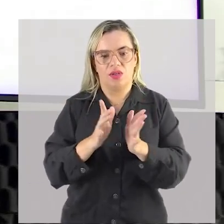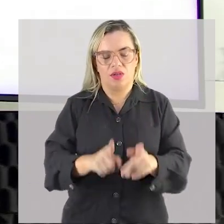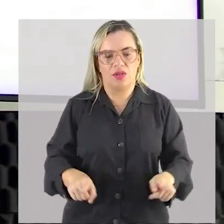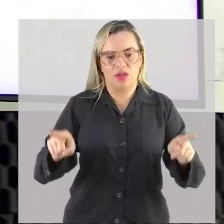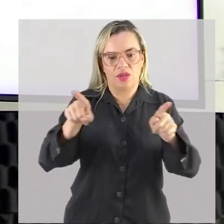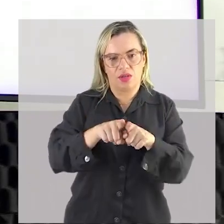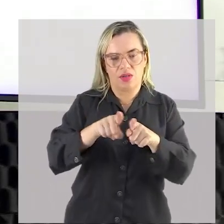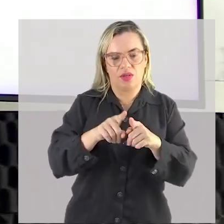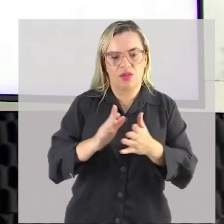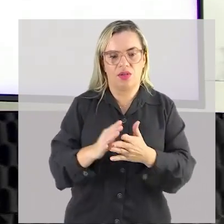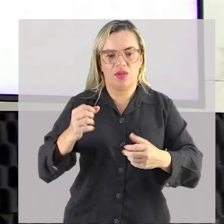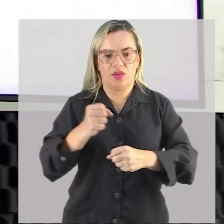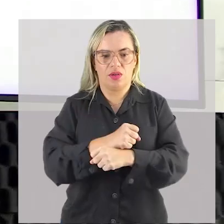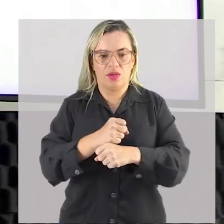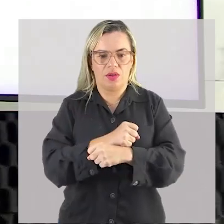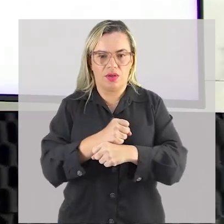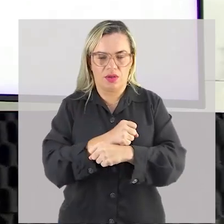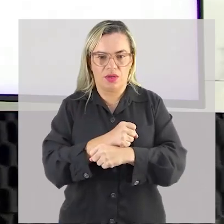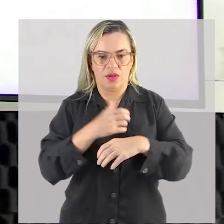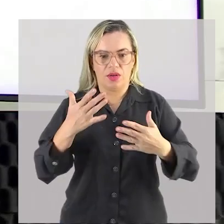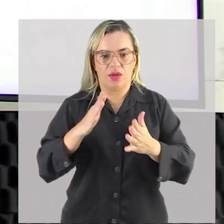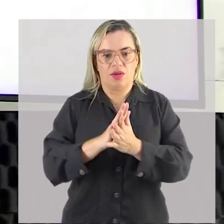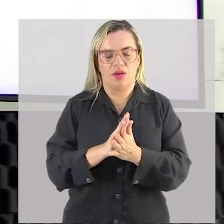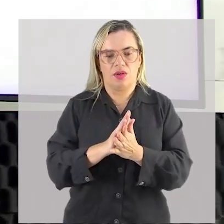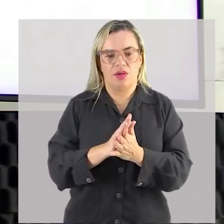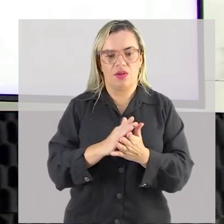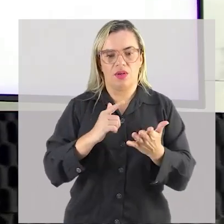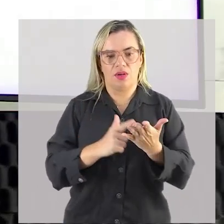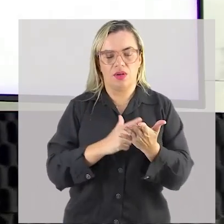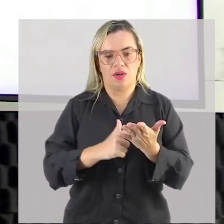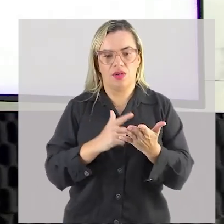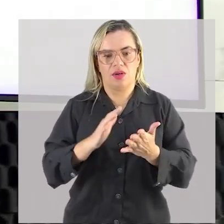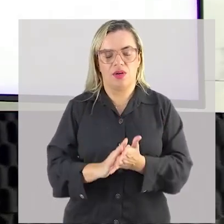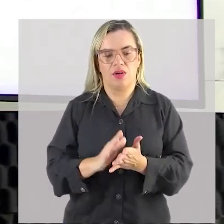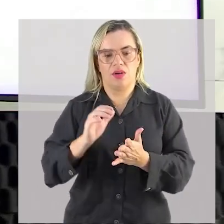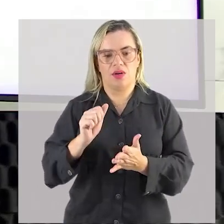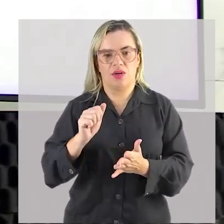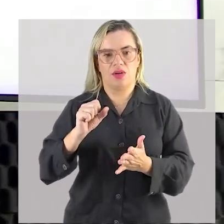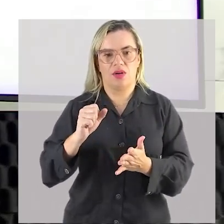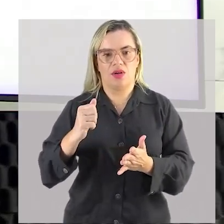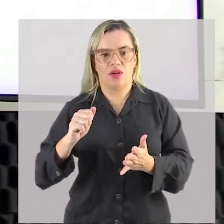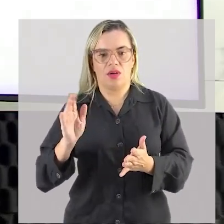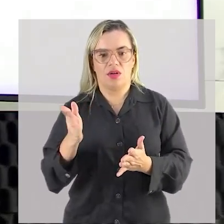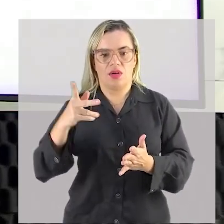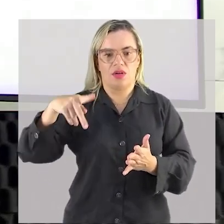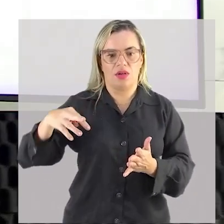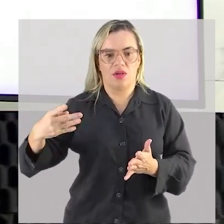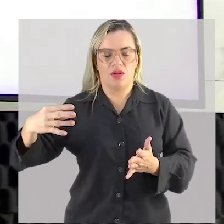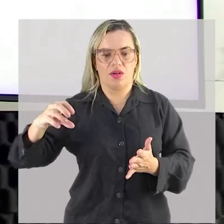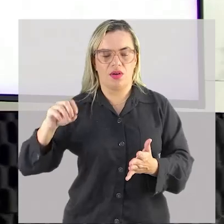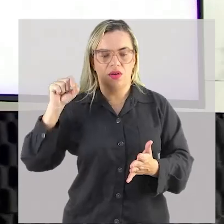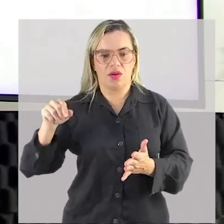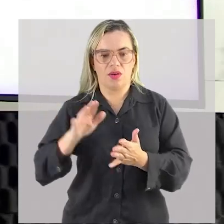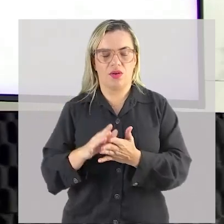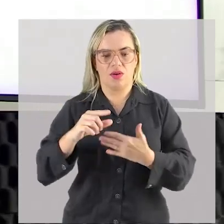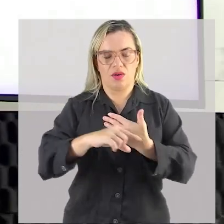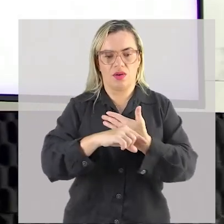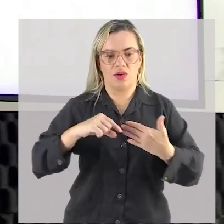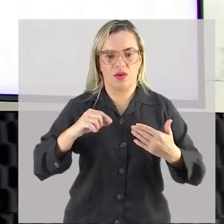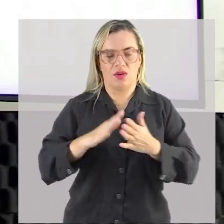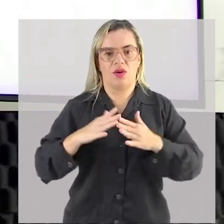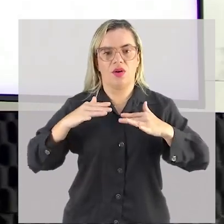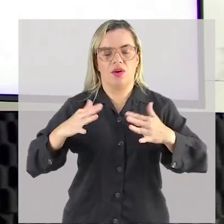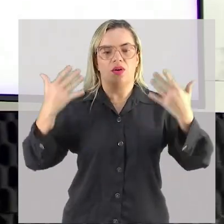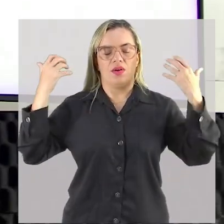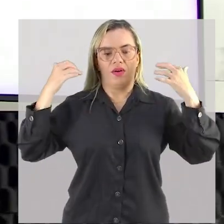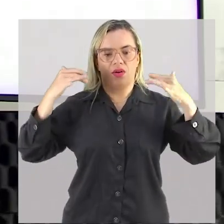também para este ano a obra casa de pensão e o autor é desse movimento aqui o